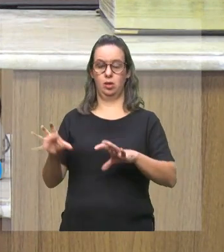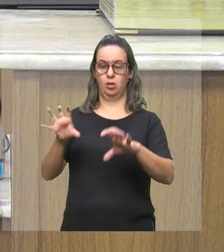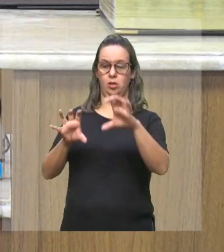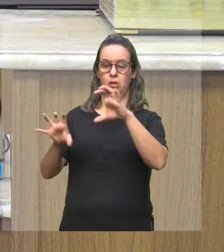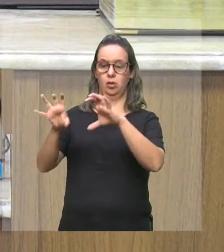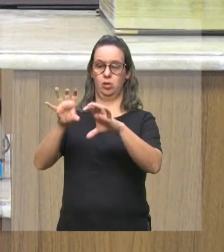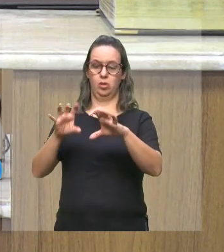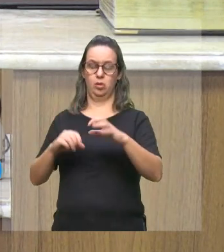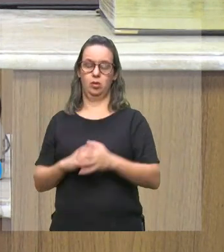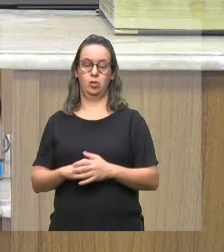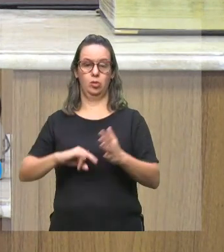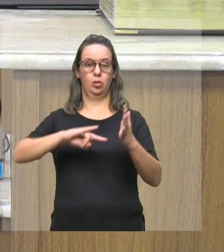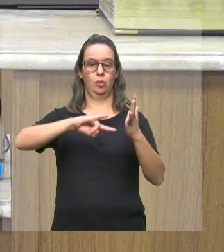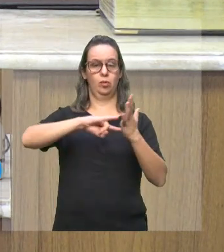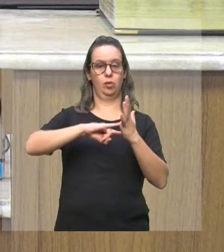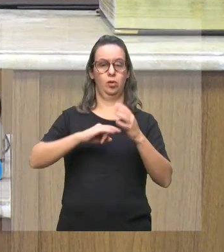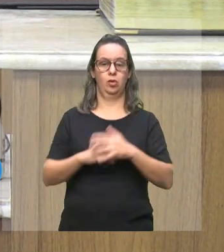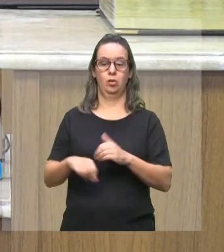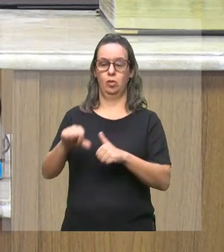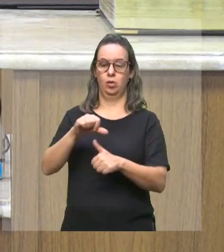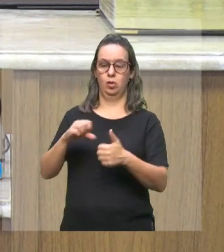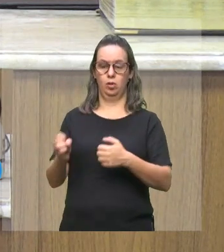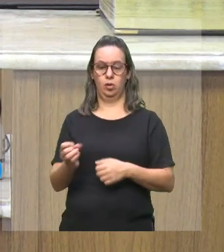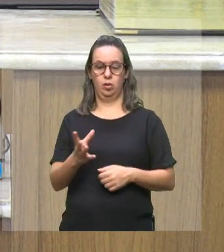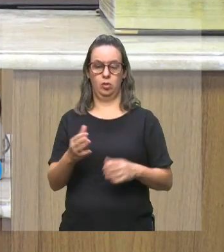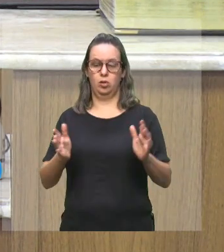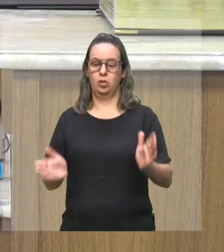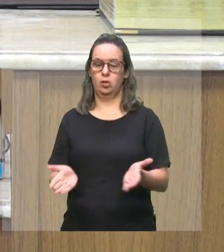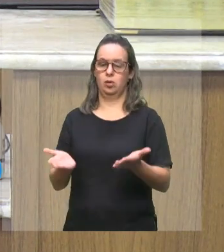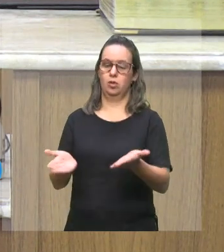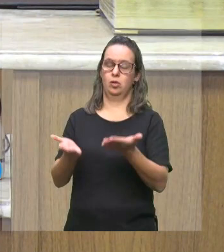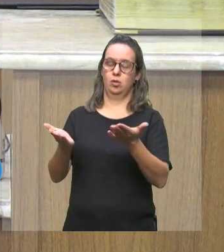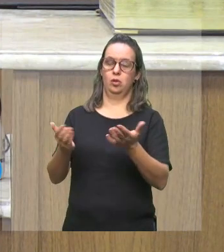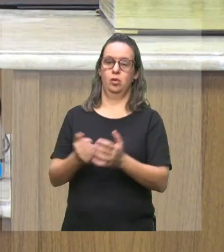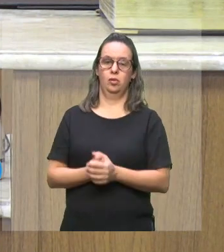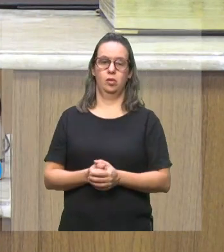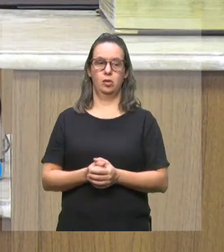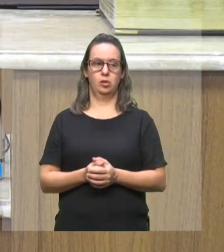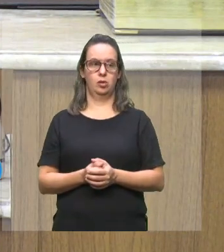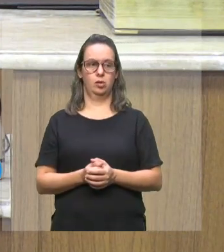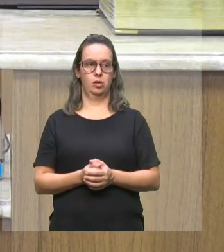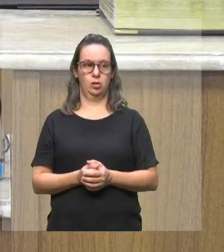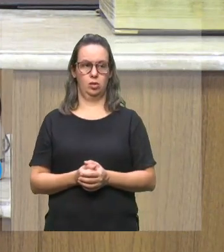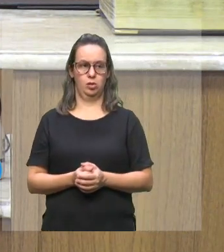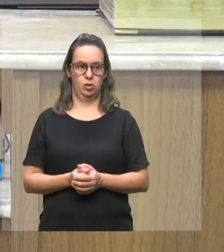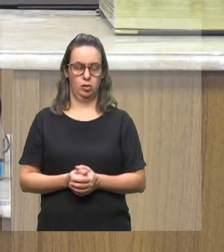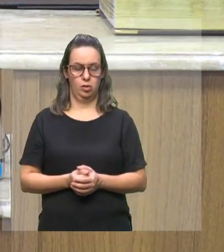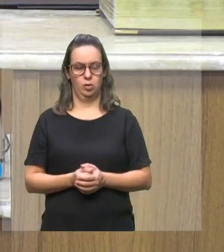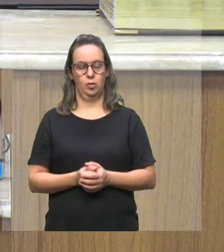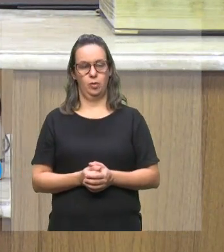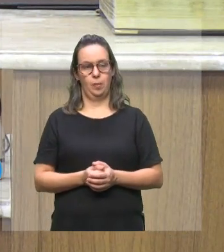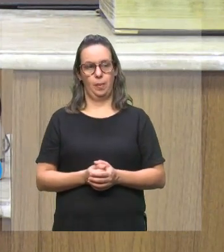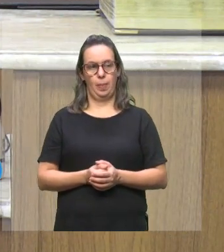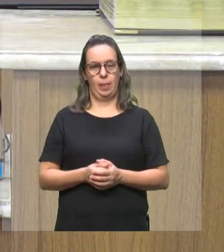de inovação de Assis e ao incentivo à inovação tecnológica, pesquisa